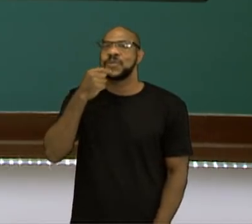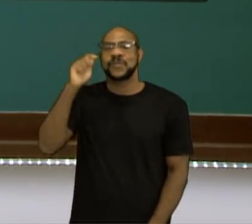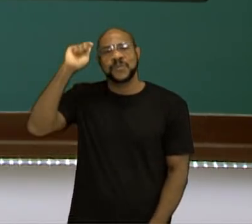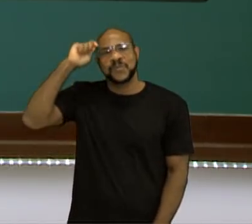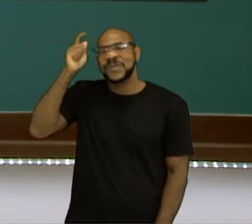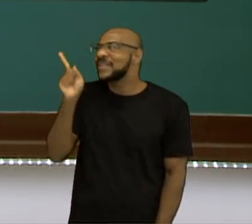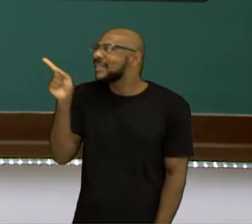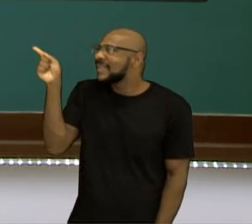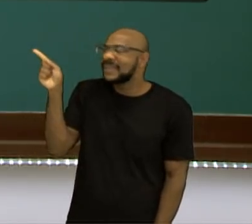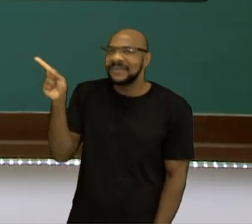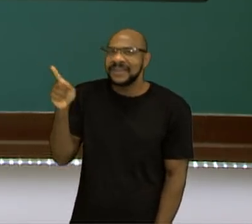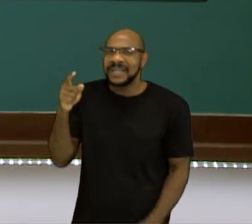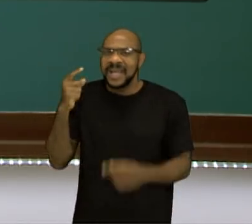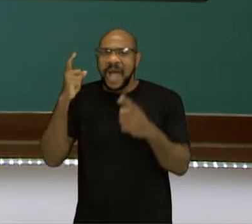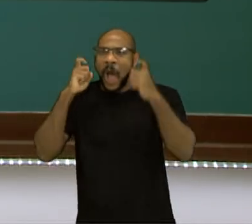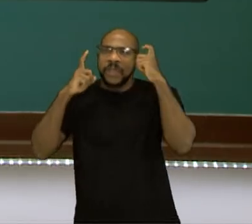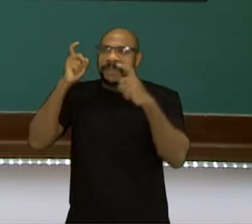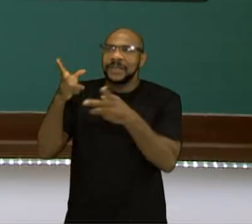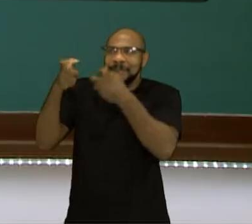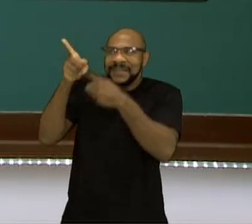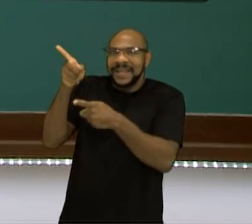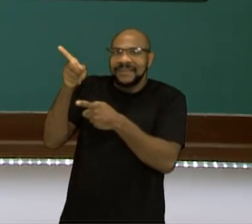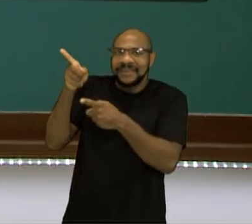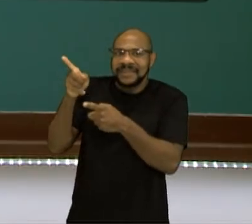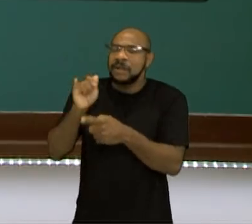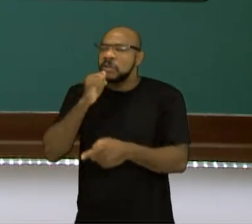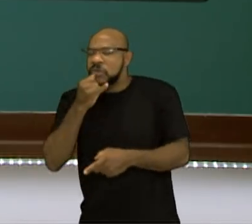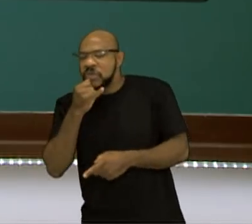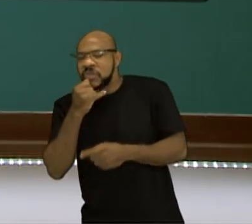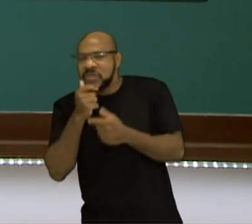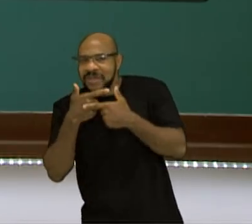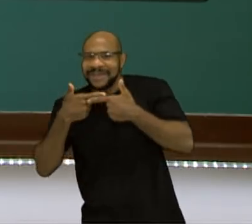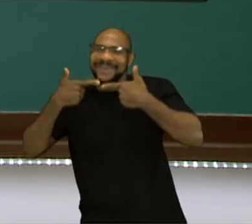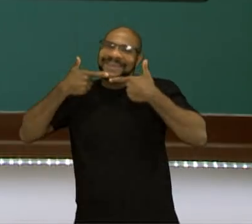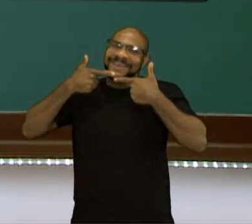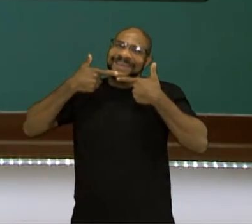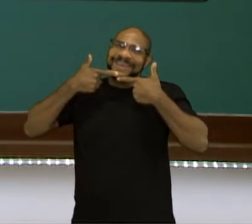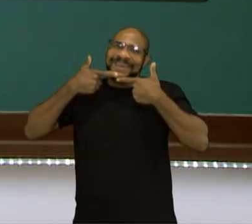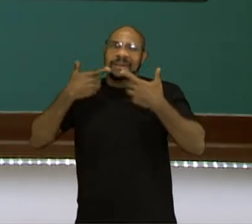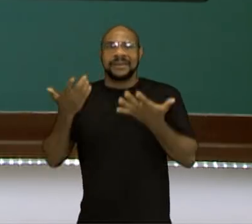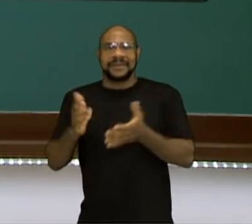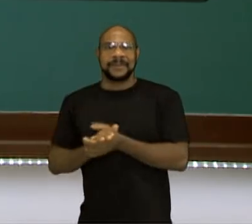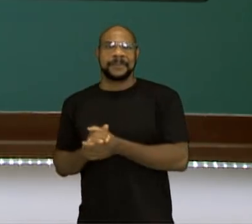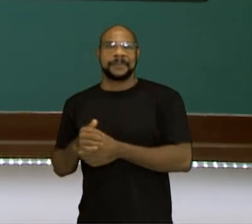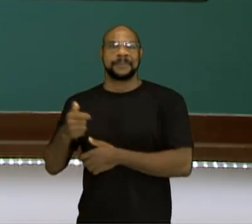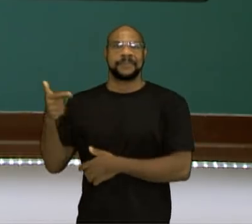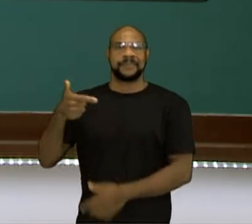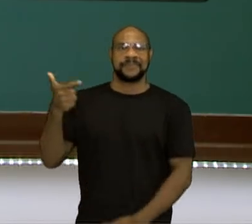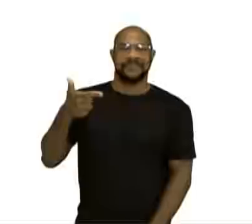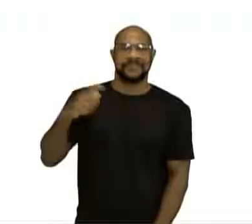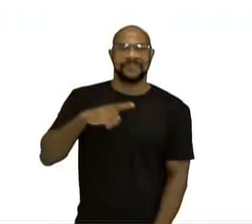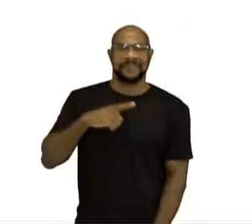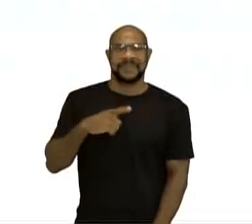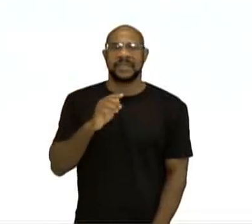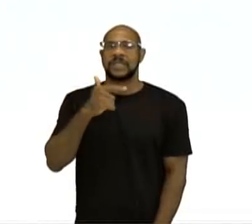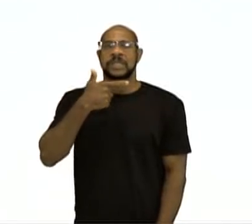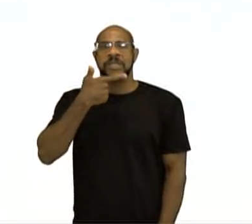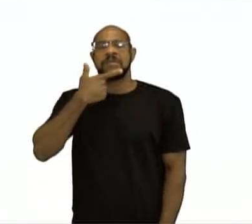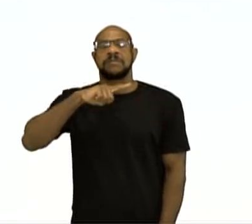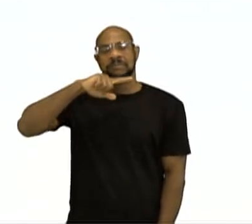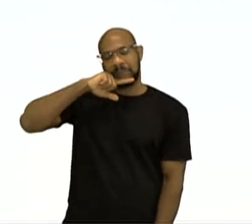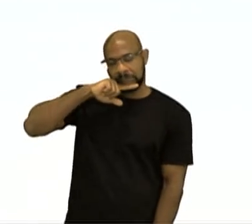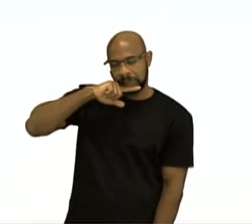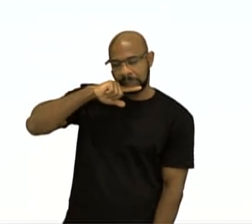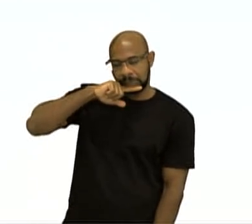feliz ou triste? Na segunda linha, temos alguém triste, alguém feliz.